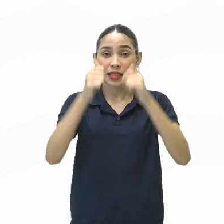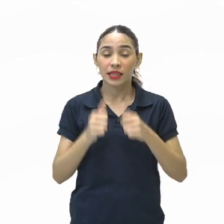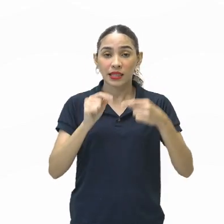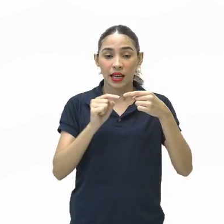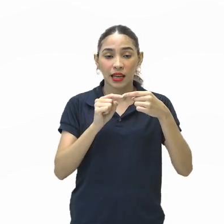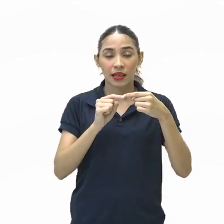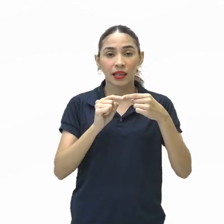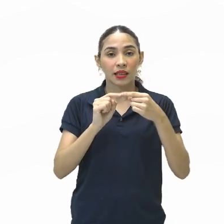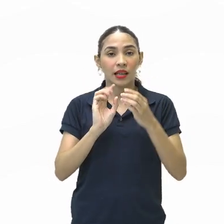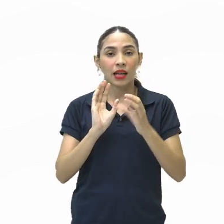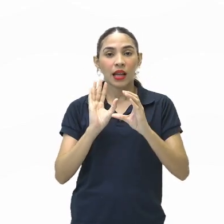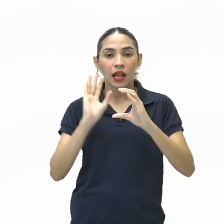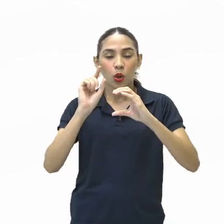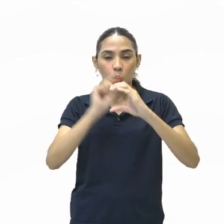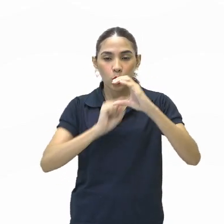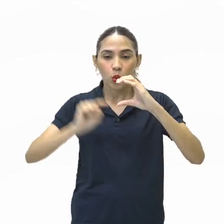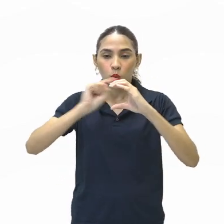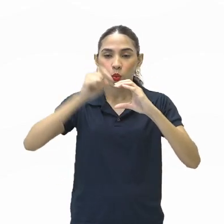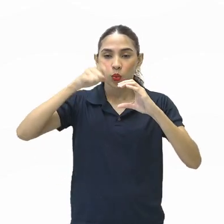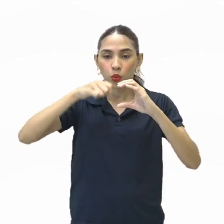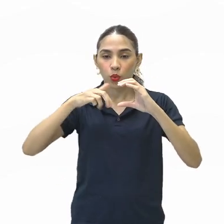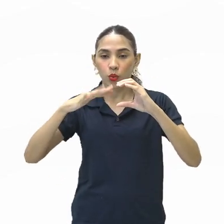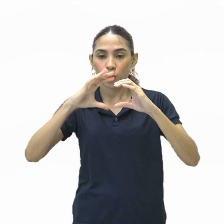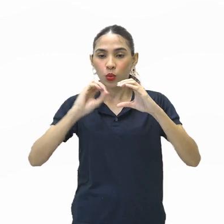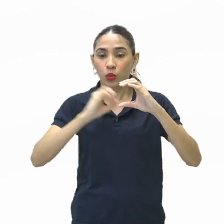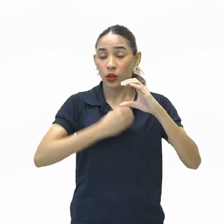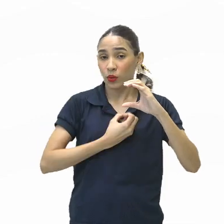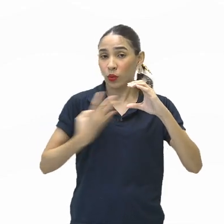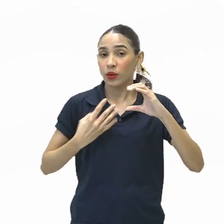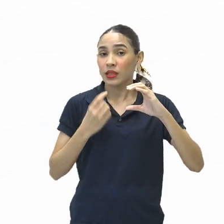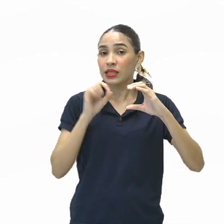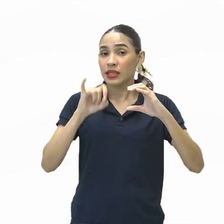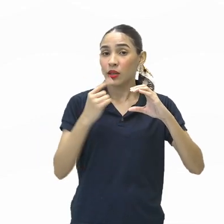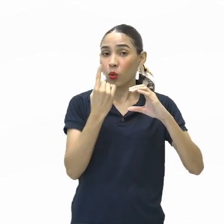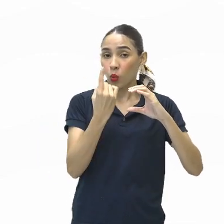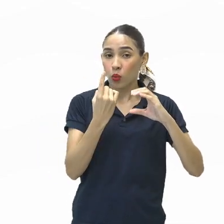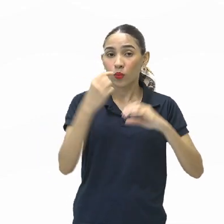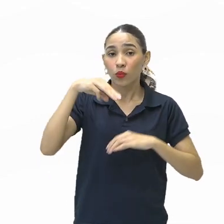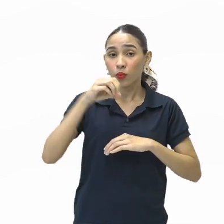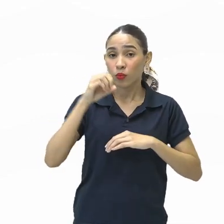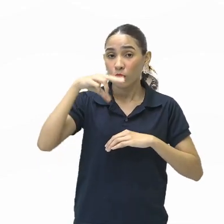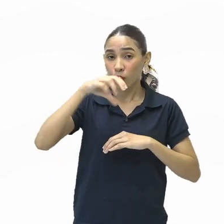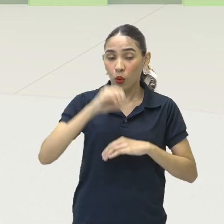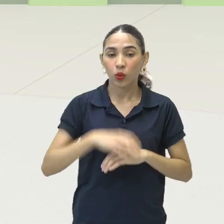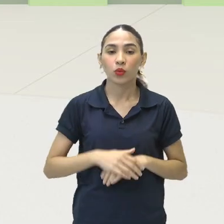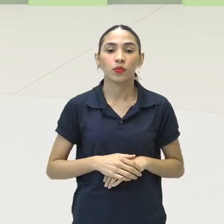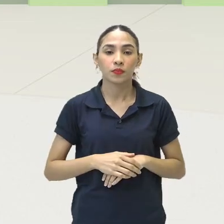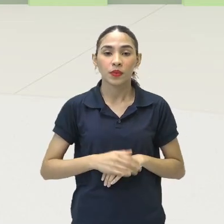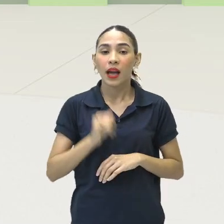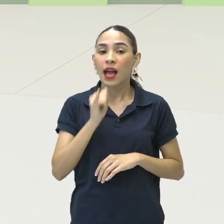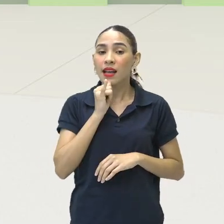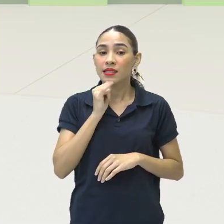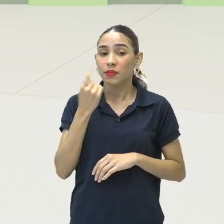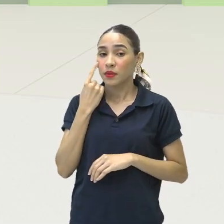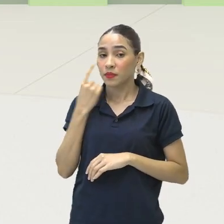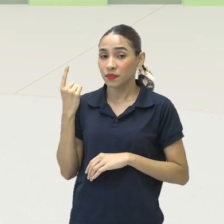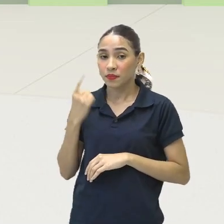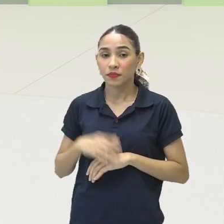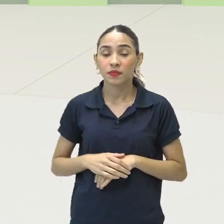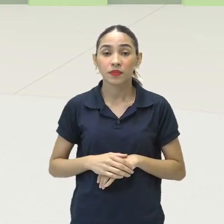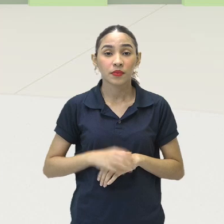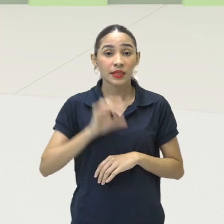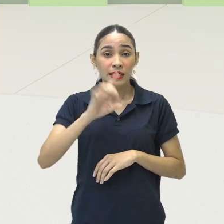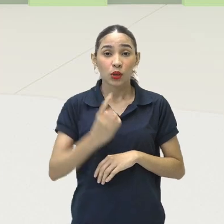quantos núcleos aromáticos aparecem. Se aparecer só um mononuclear, observem aqui comigo que eu vou apontar aqui para vocês.